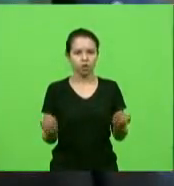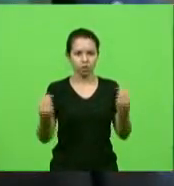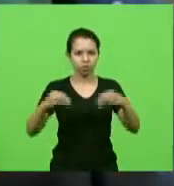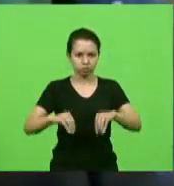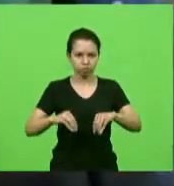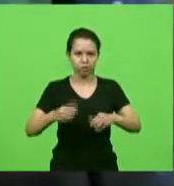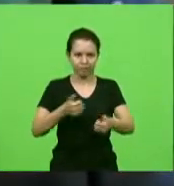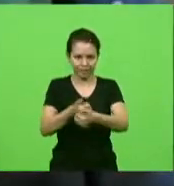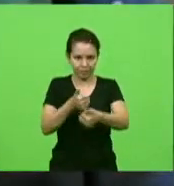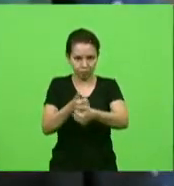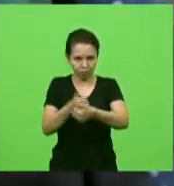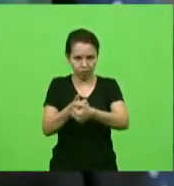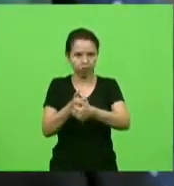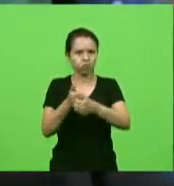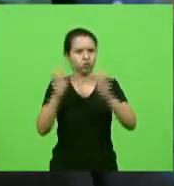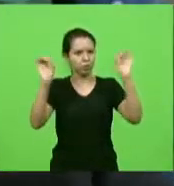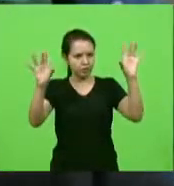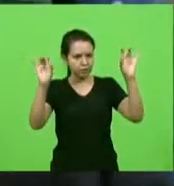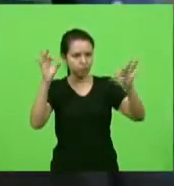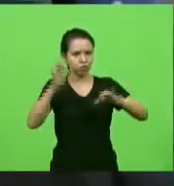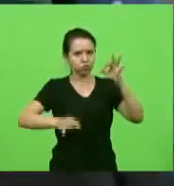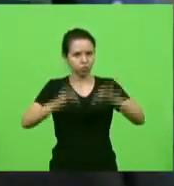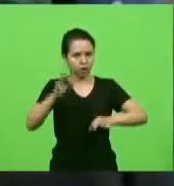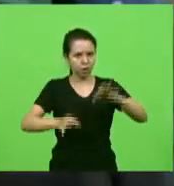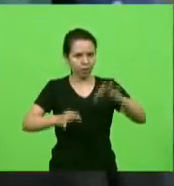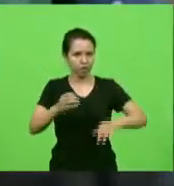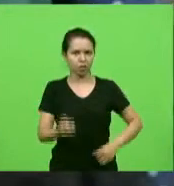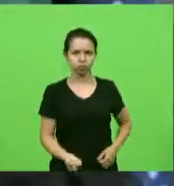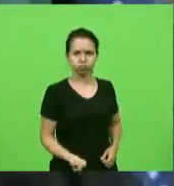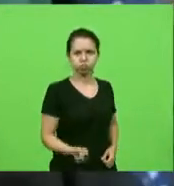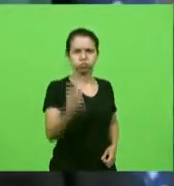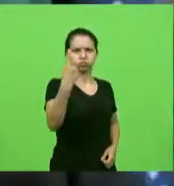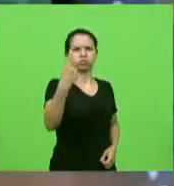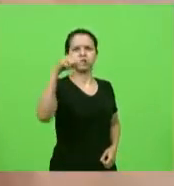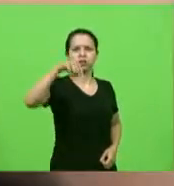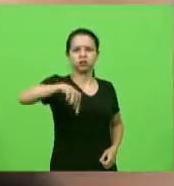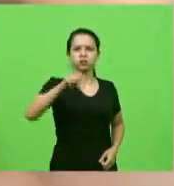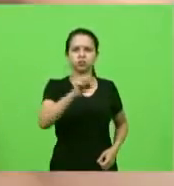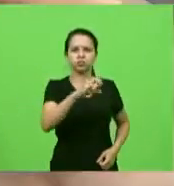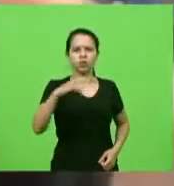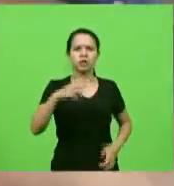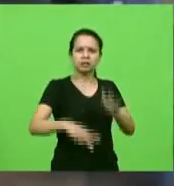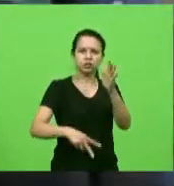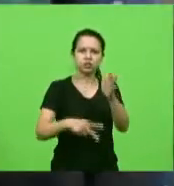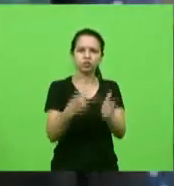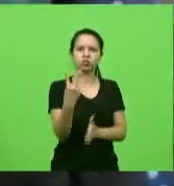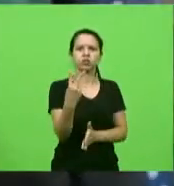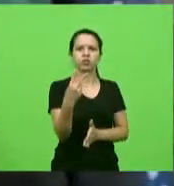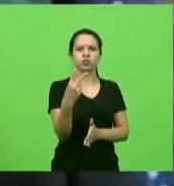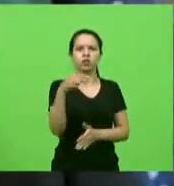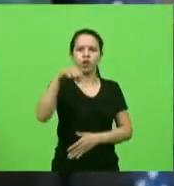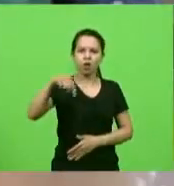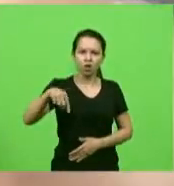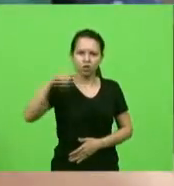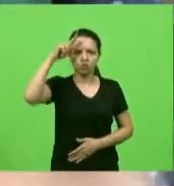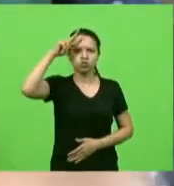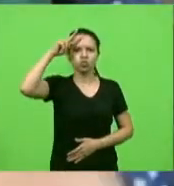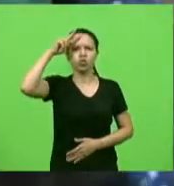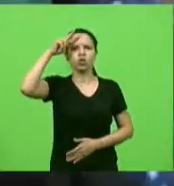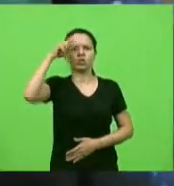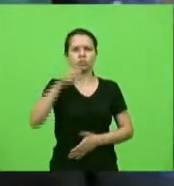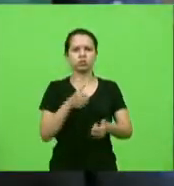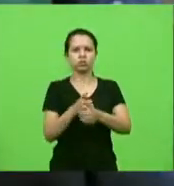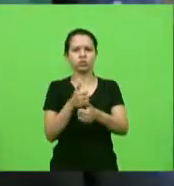que a instalação deste Tribunal Especial de Julgamento é fato inédito em Santa Catarina. Pela segunda vez em nossa história, que o Tribunal